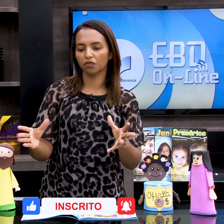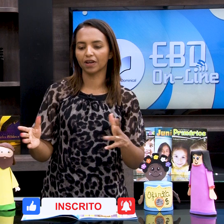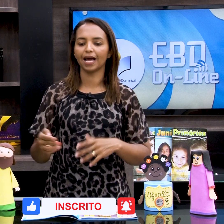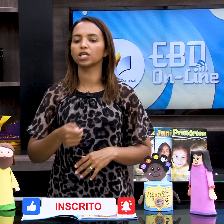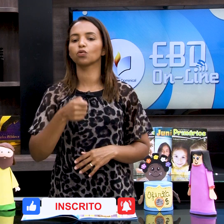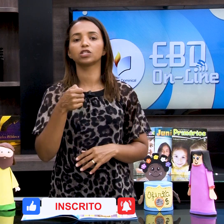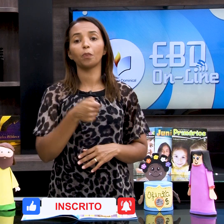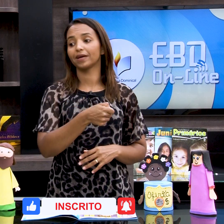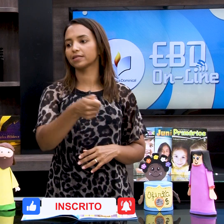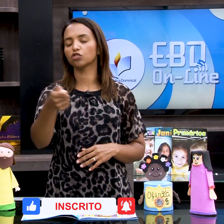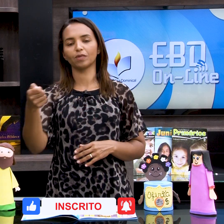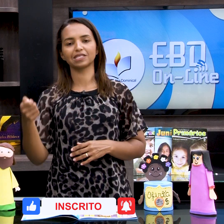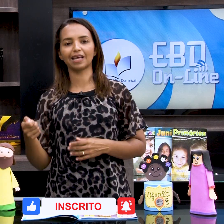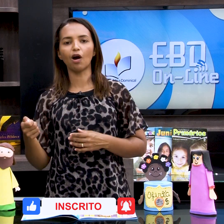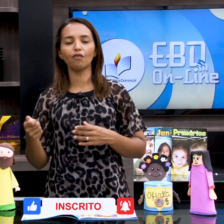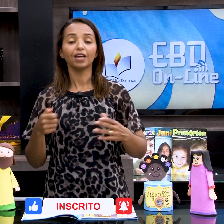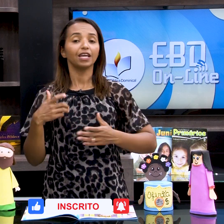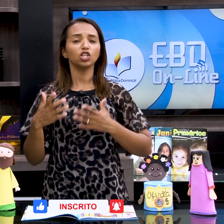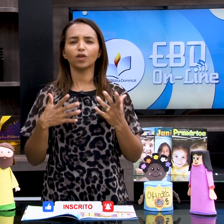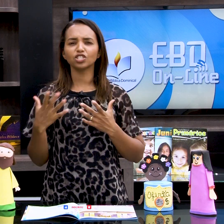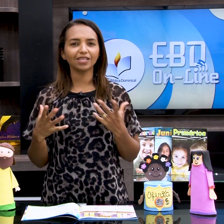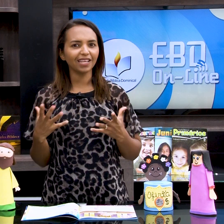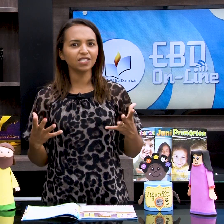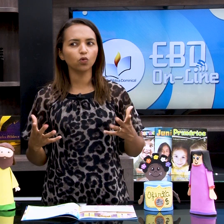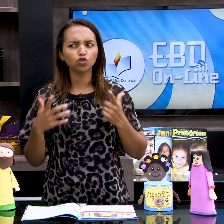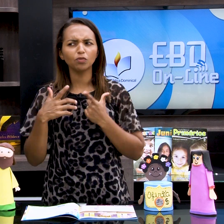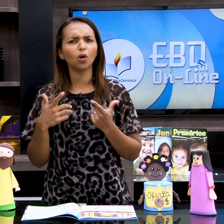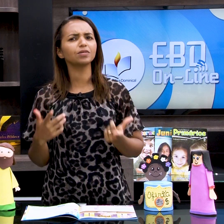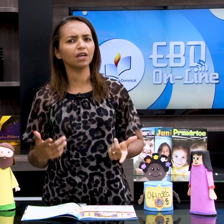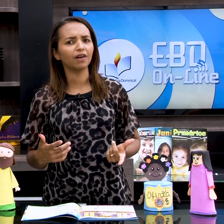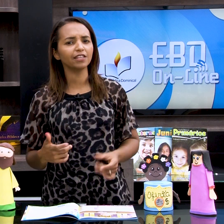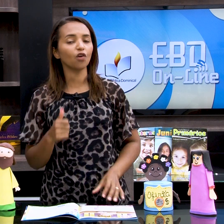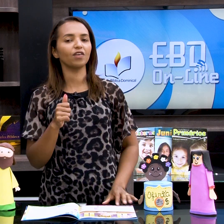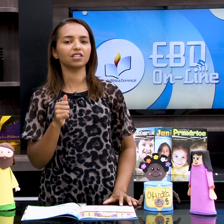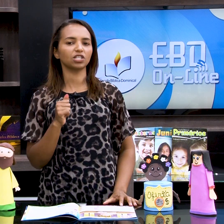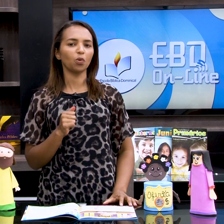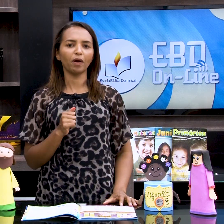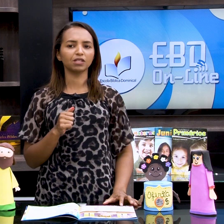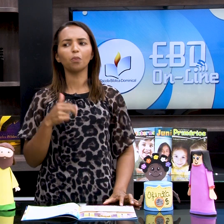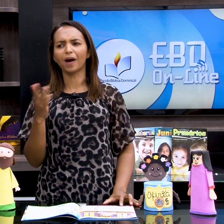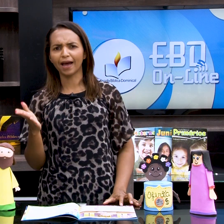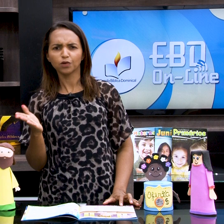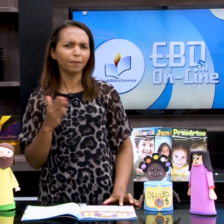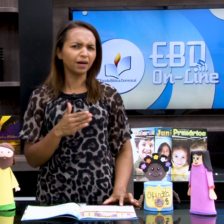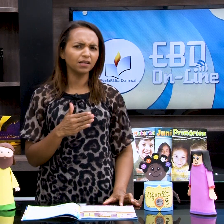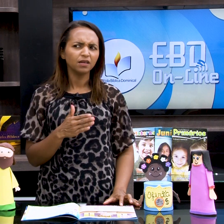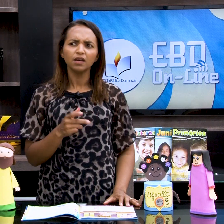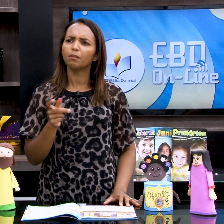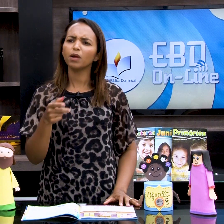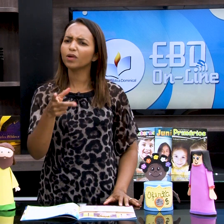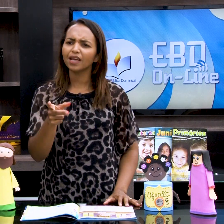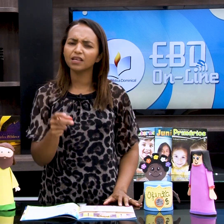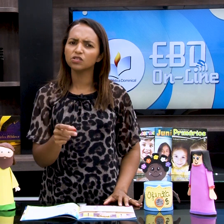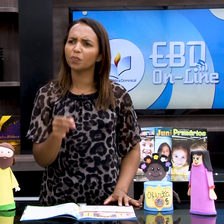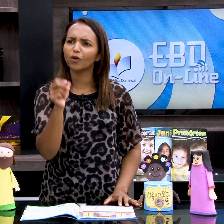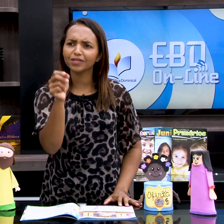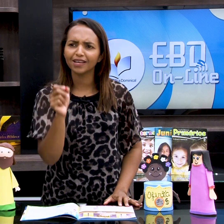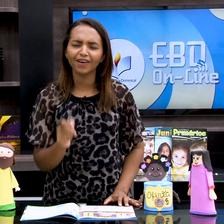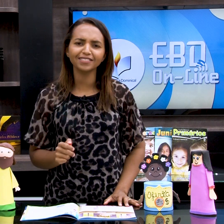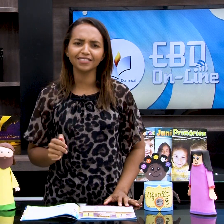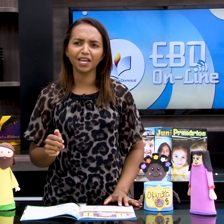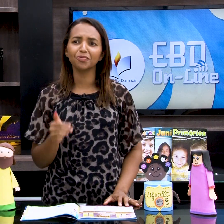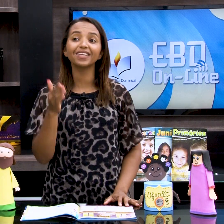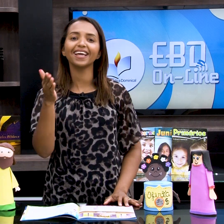num cas ofila ou então passando numa salva então ela já tem Esse costume de observar e talvez eles já tenham perguntado ao pai ou a mãe mãe o que é isso para